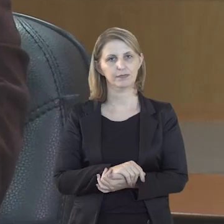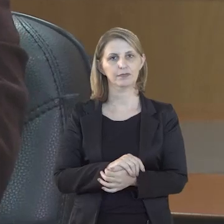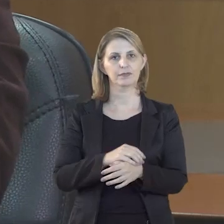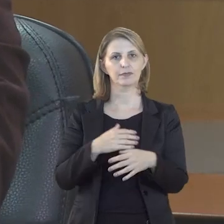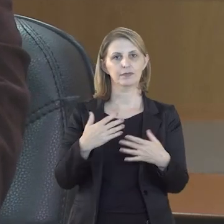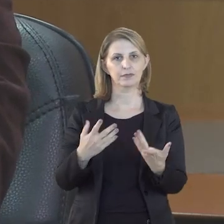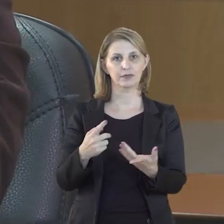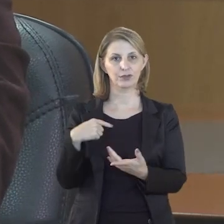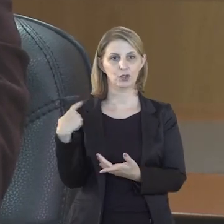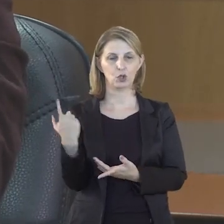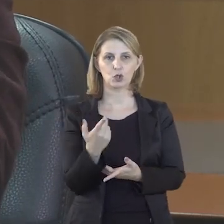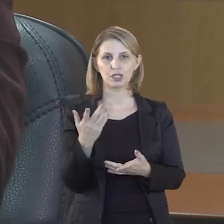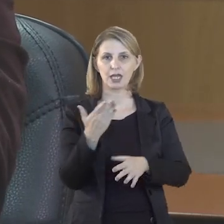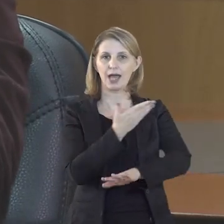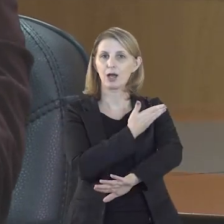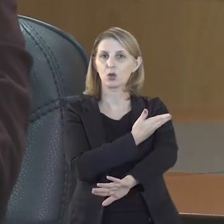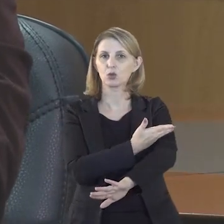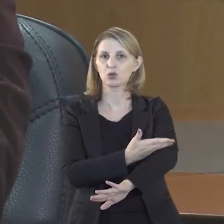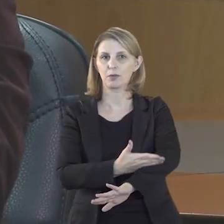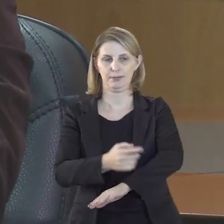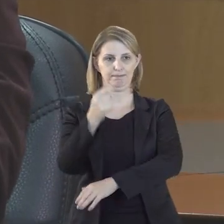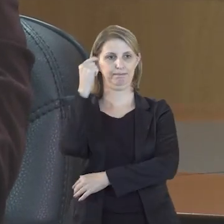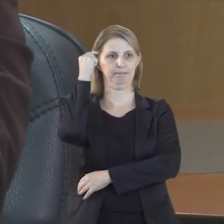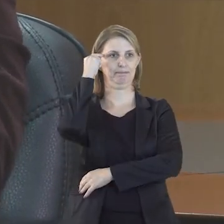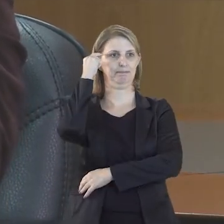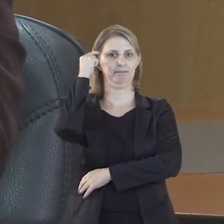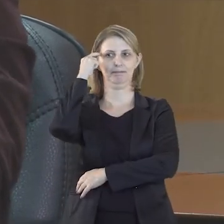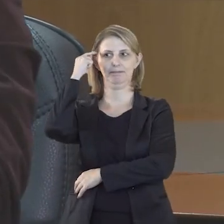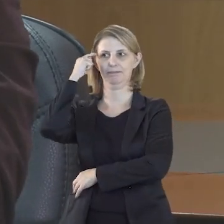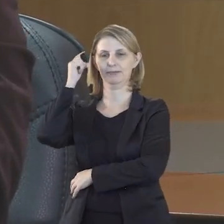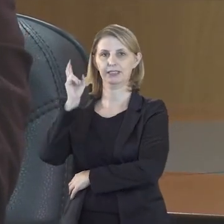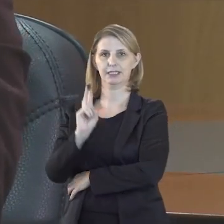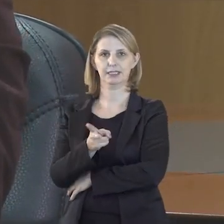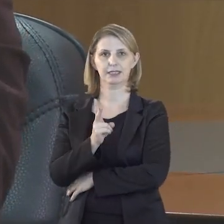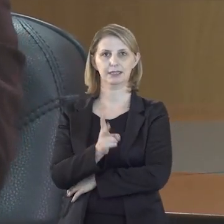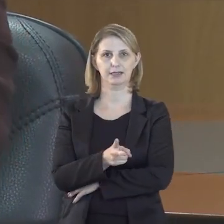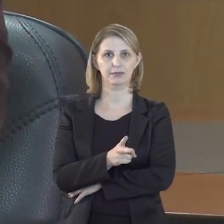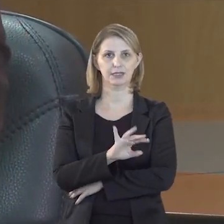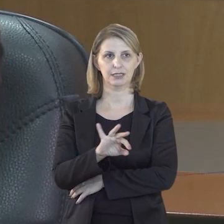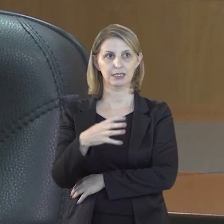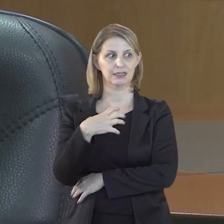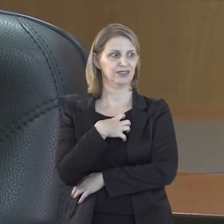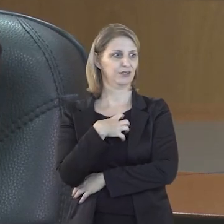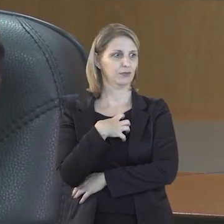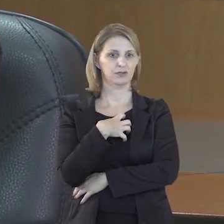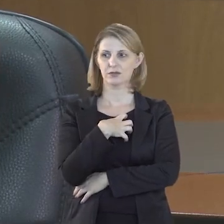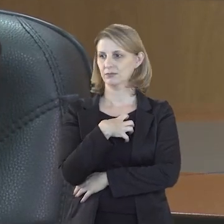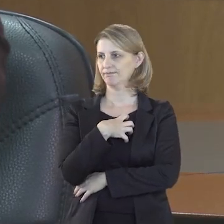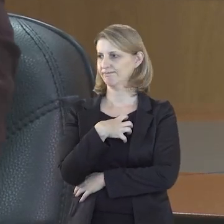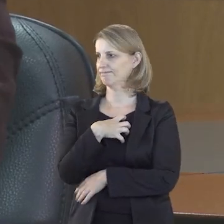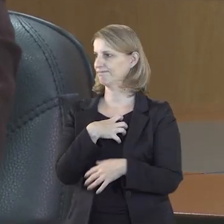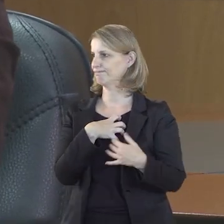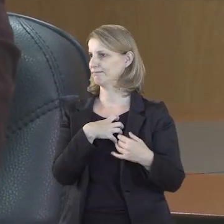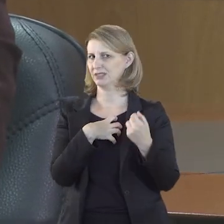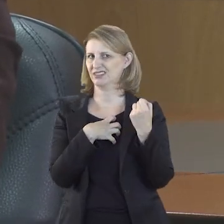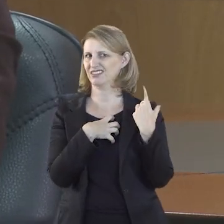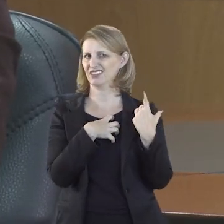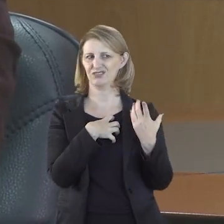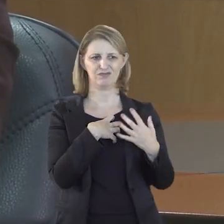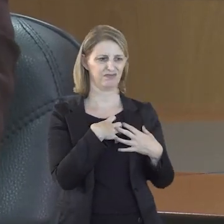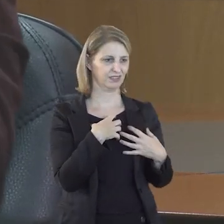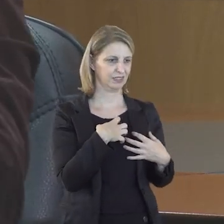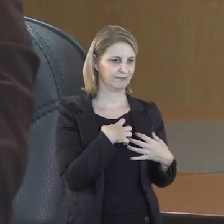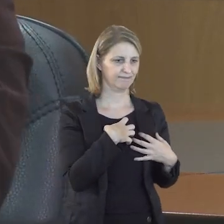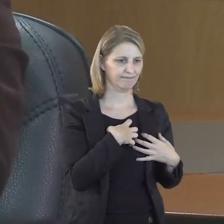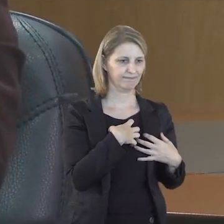nego a realidade. O que eu queria fazer um link é o seguinte: por estarmos acostumados a sermos racionais o tempo todo,